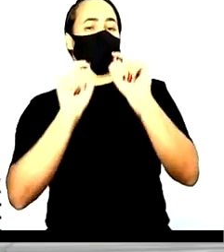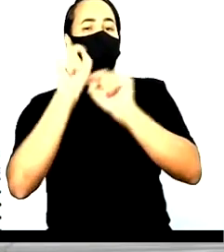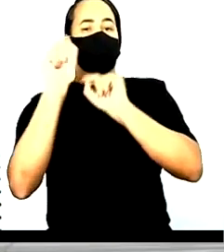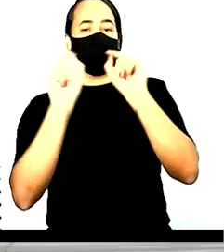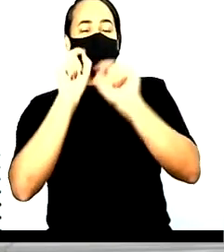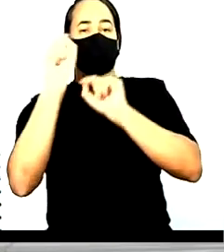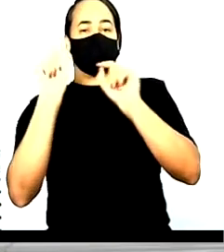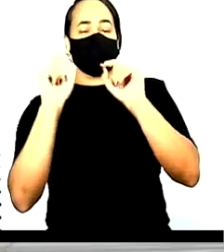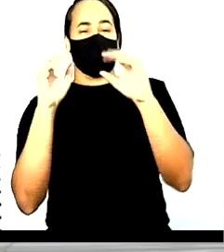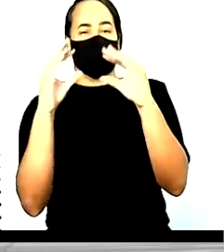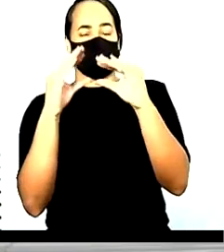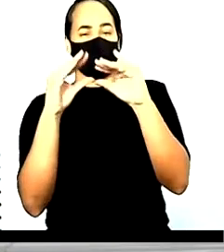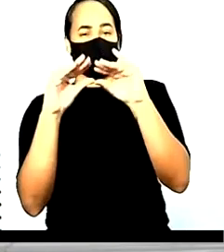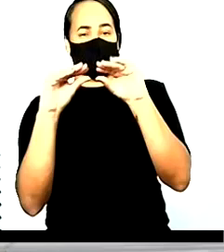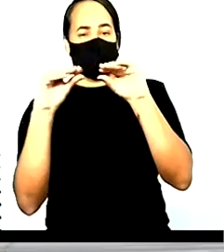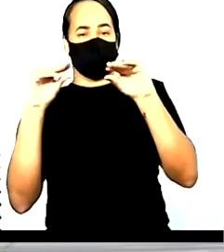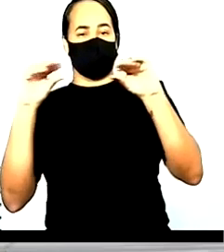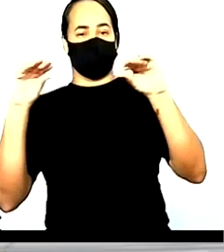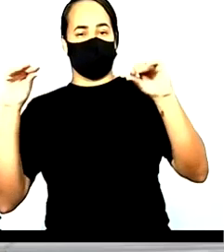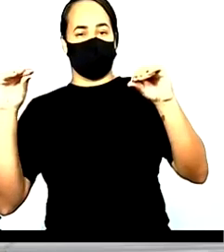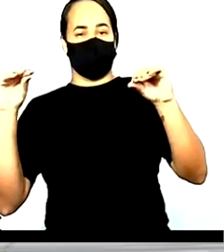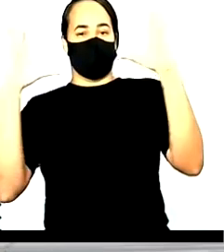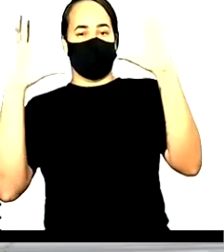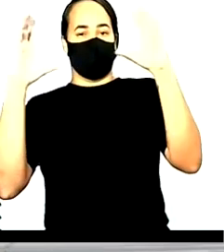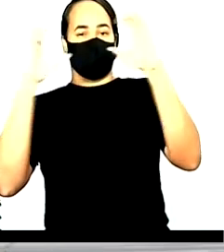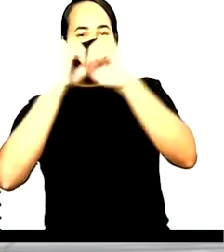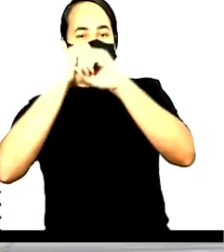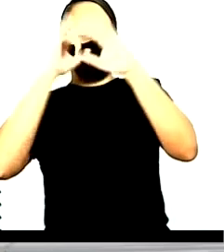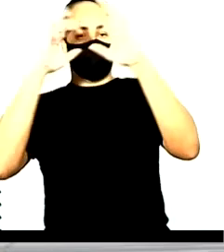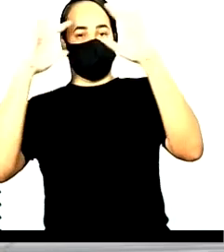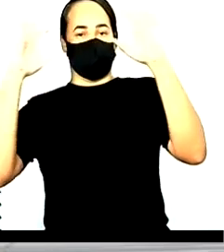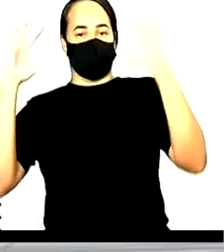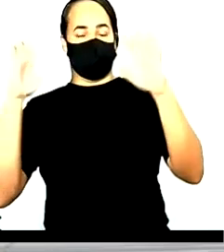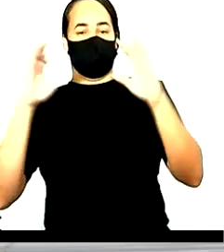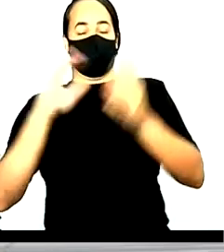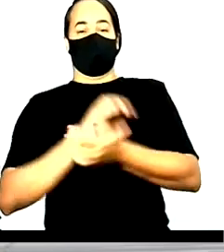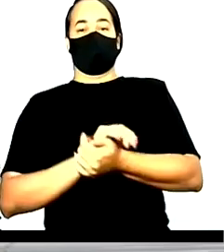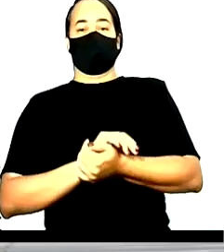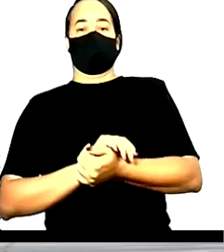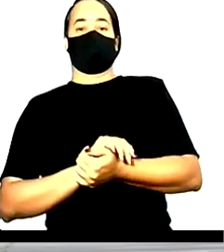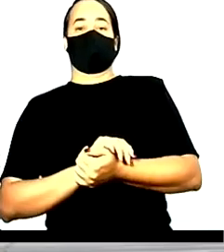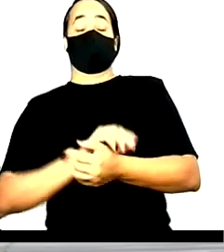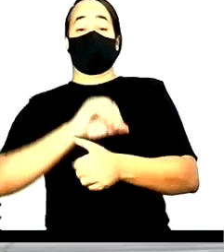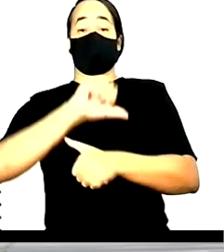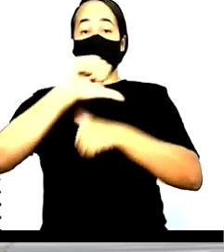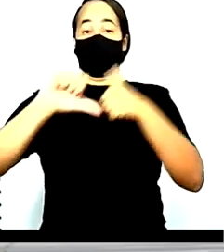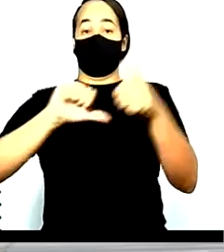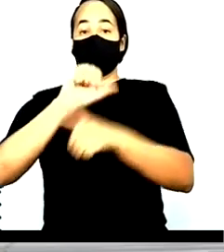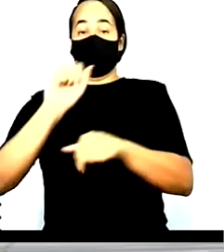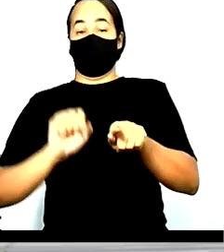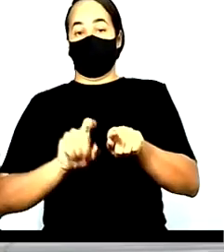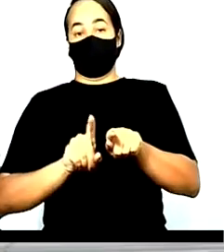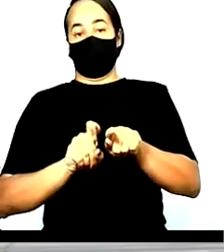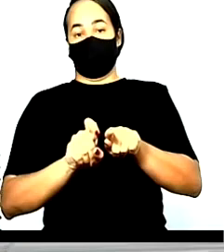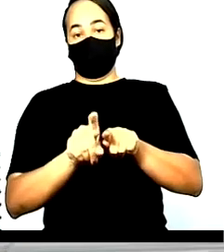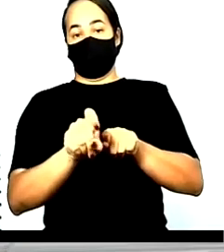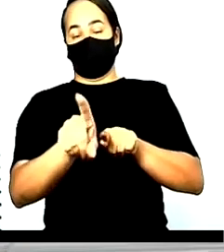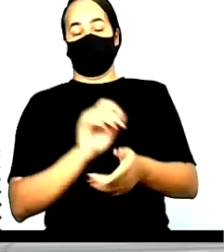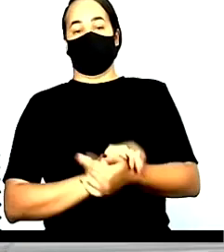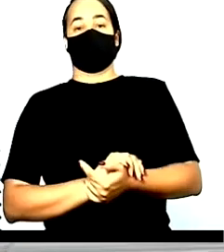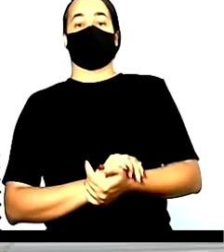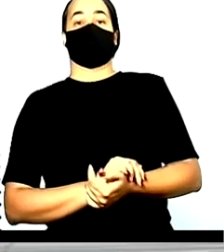e fluida que integra a composição do esperma. Líquido que vai ser transformado em esperma no final da sua